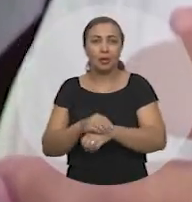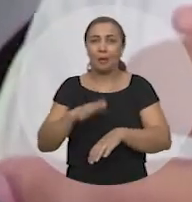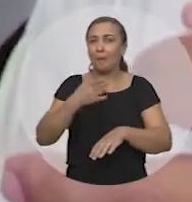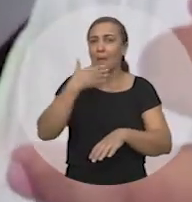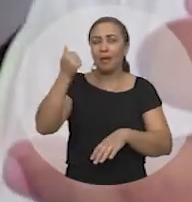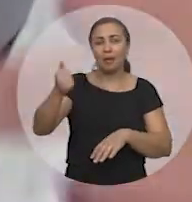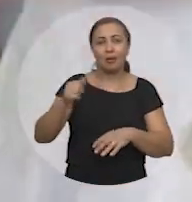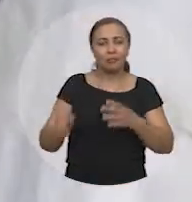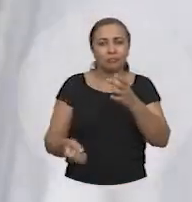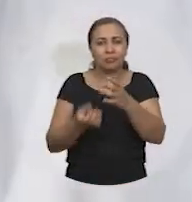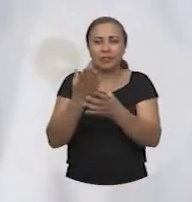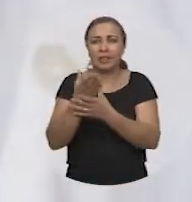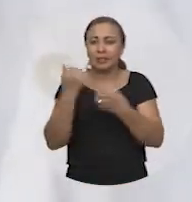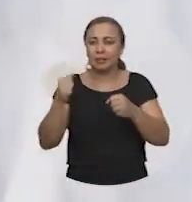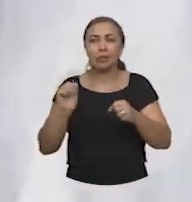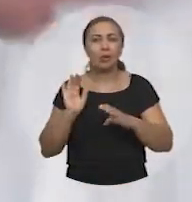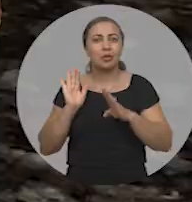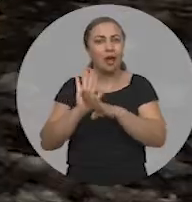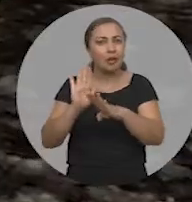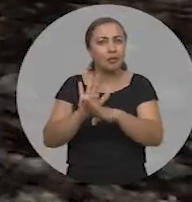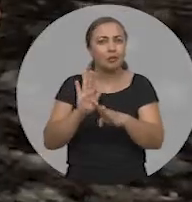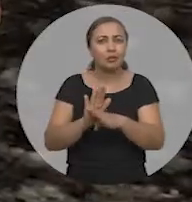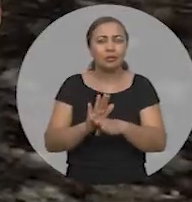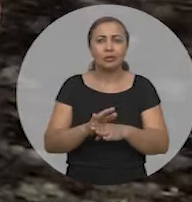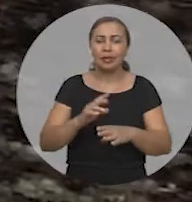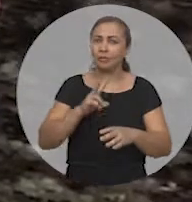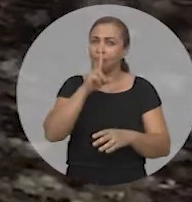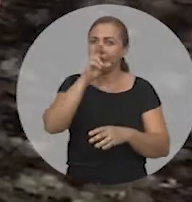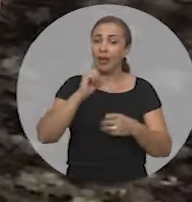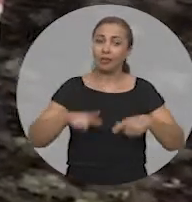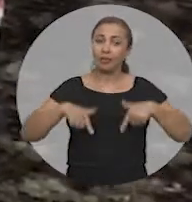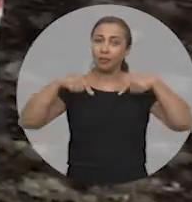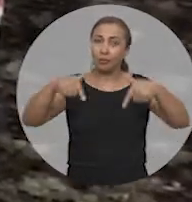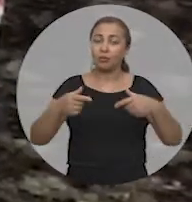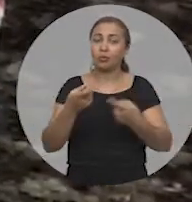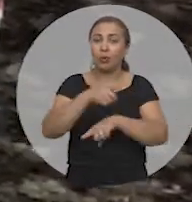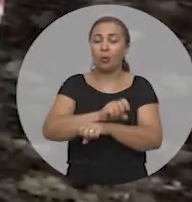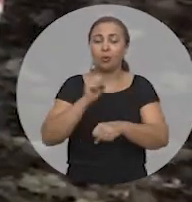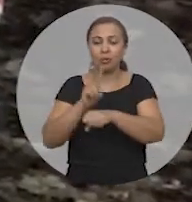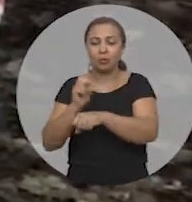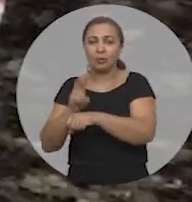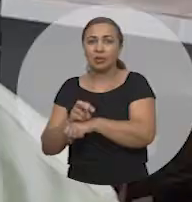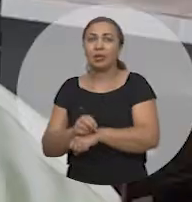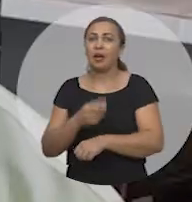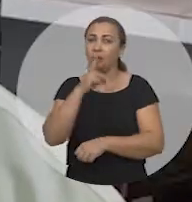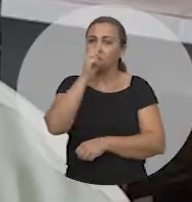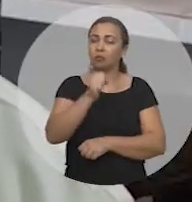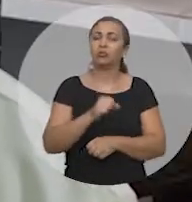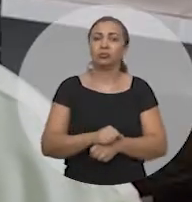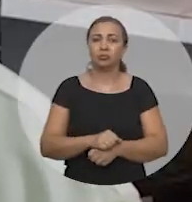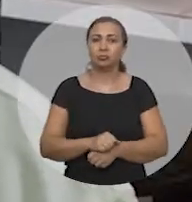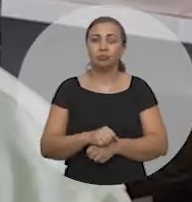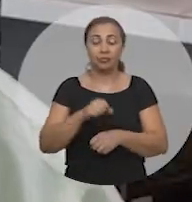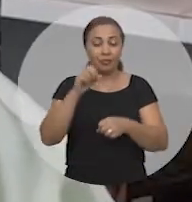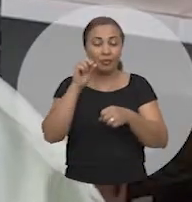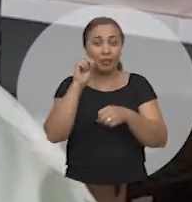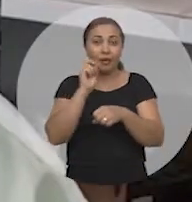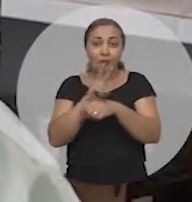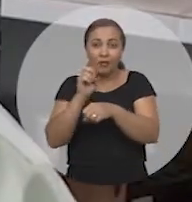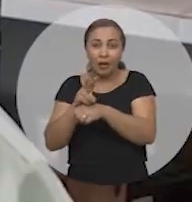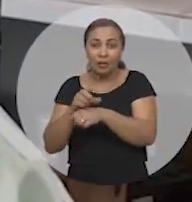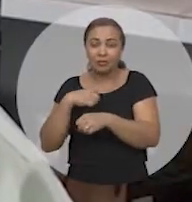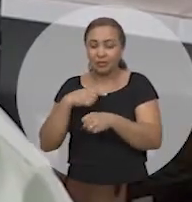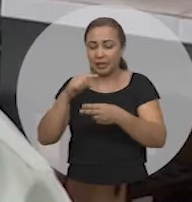trunfo da substância criada é que ela pode ajudar a combater as superbactérias resistentes a antibióticos. A bactéria, ela tem um